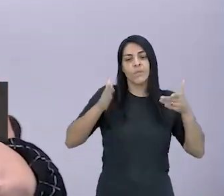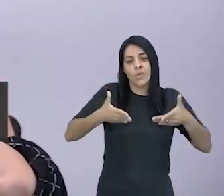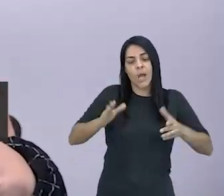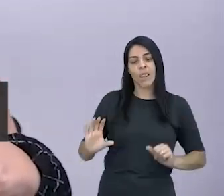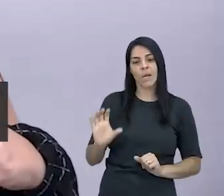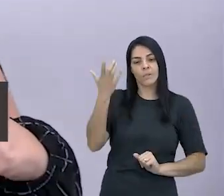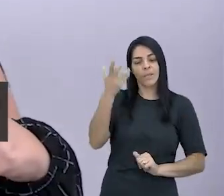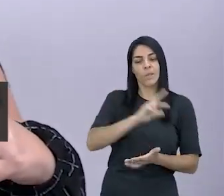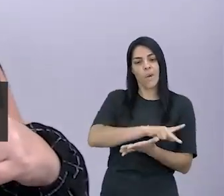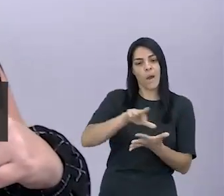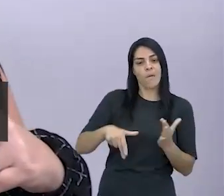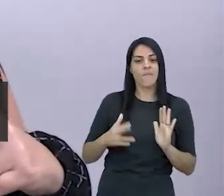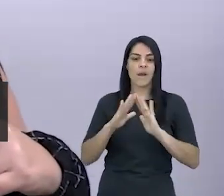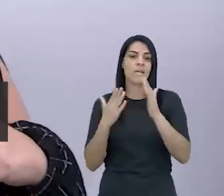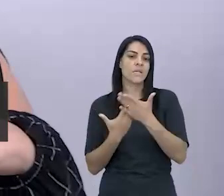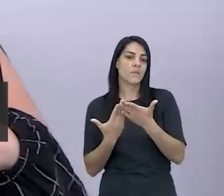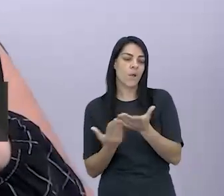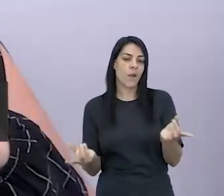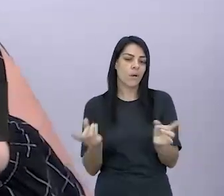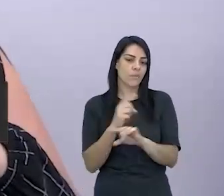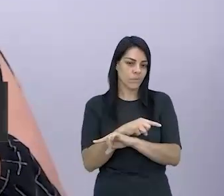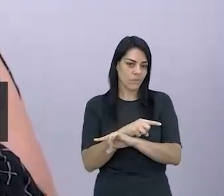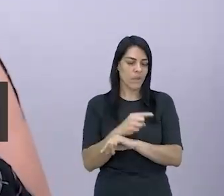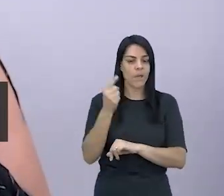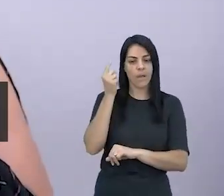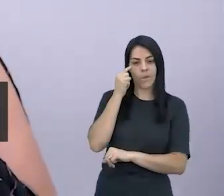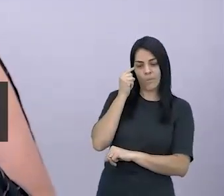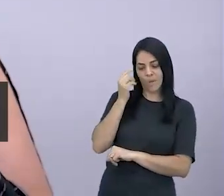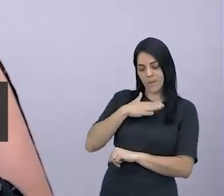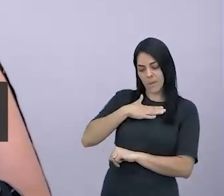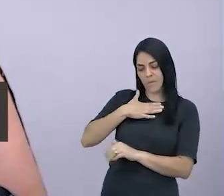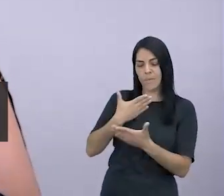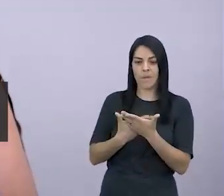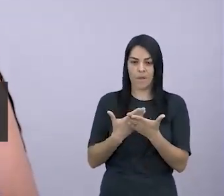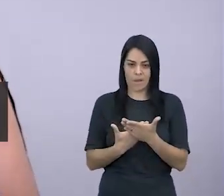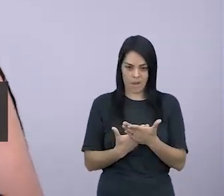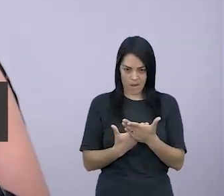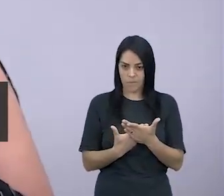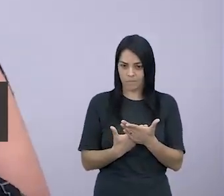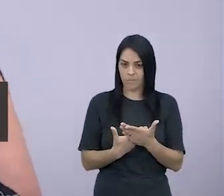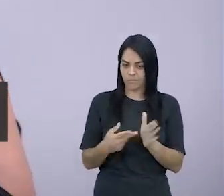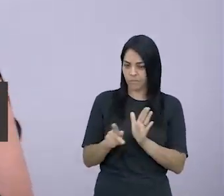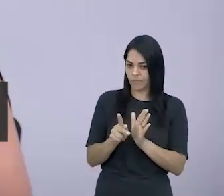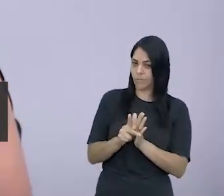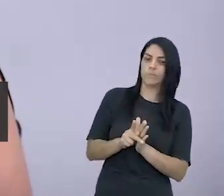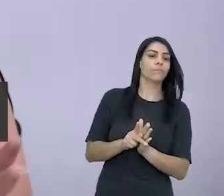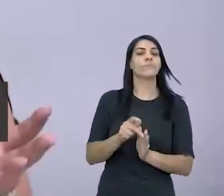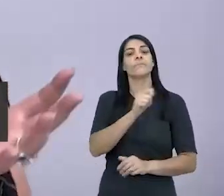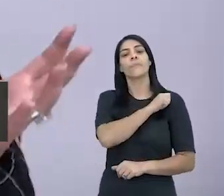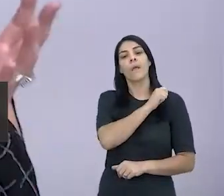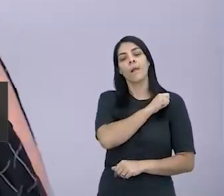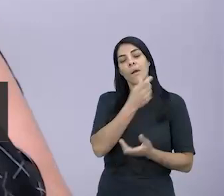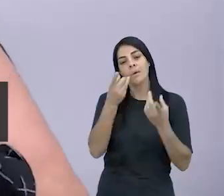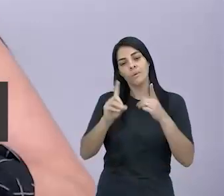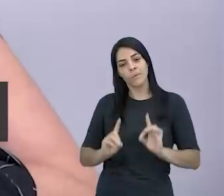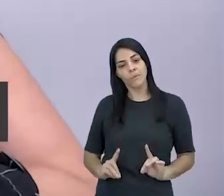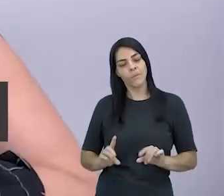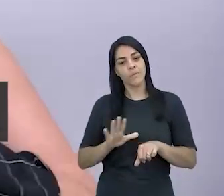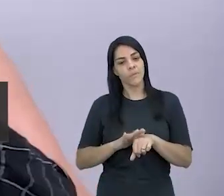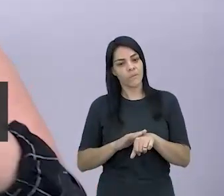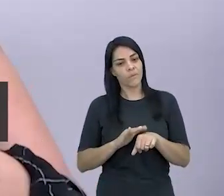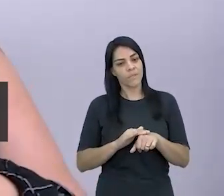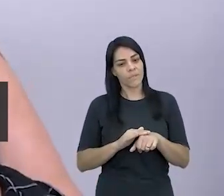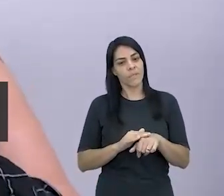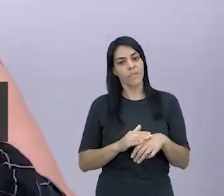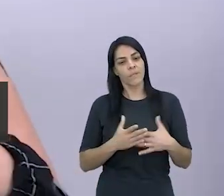várias escolas, que é o contrário. Eu penso a minha aula para o aluno com deficiência e eu vou fazendo os graus